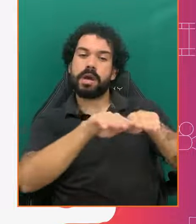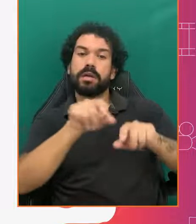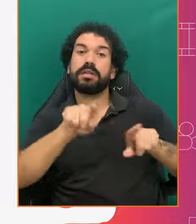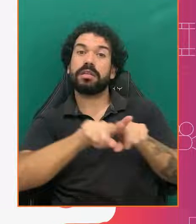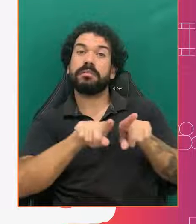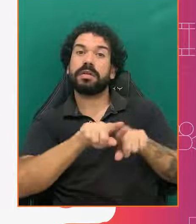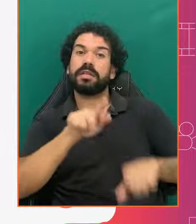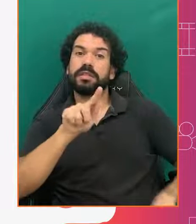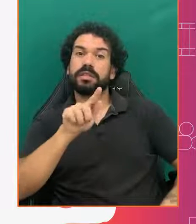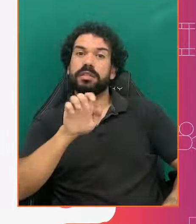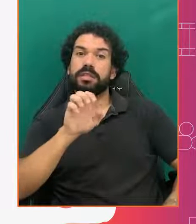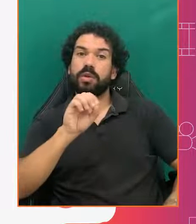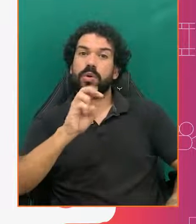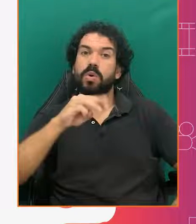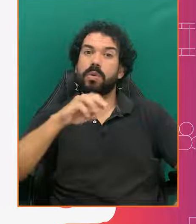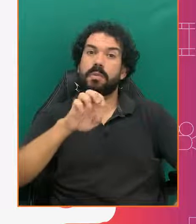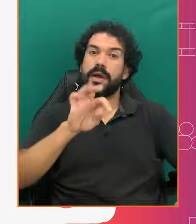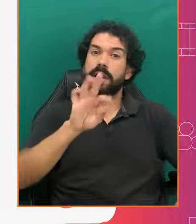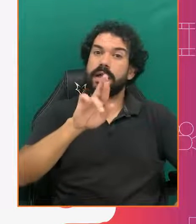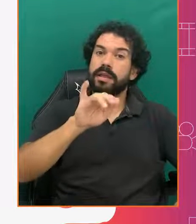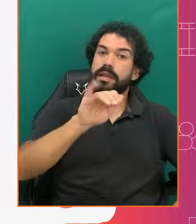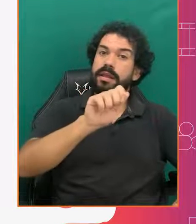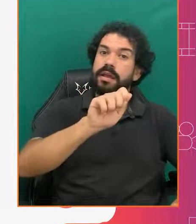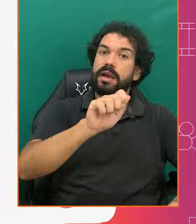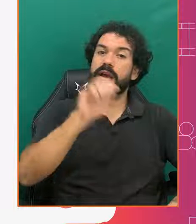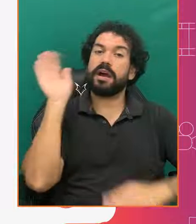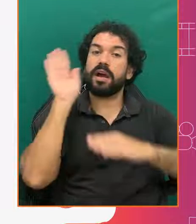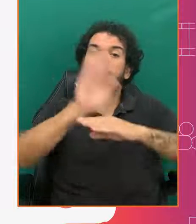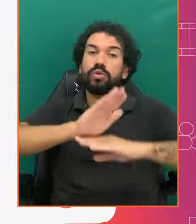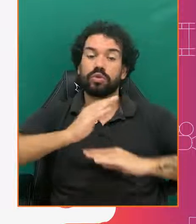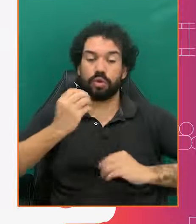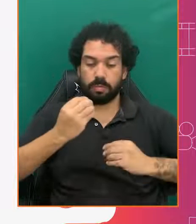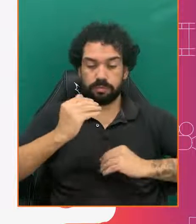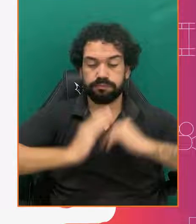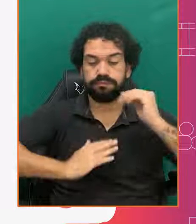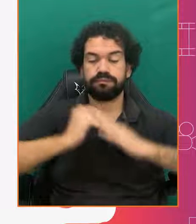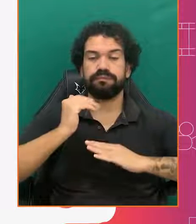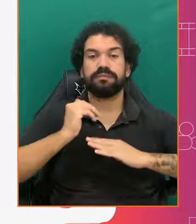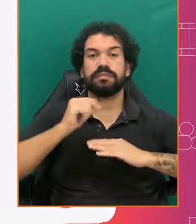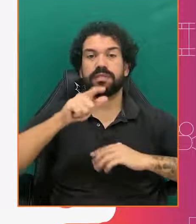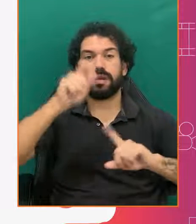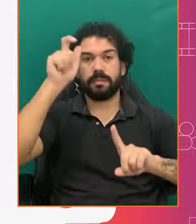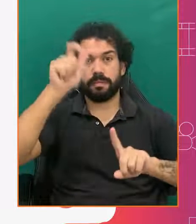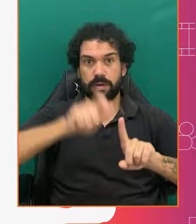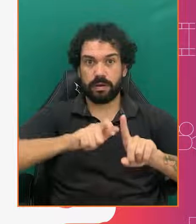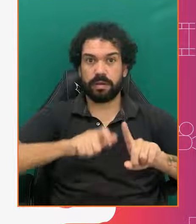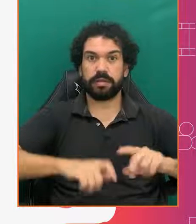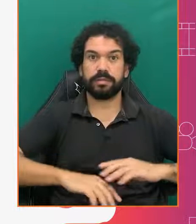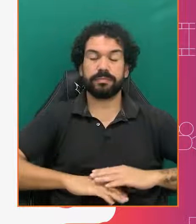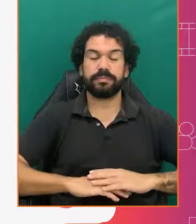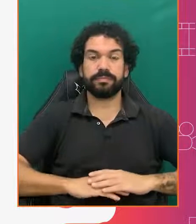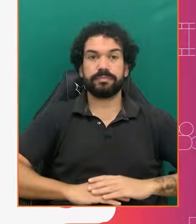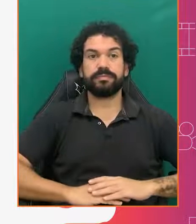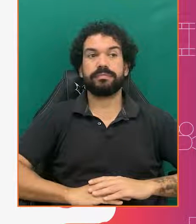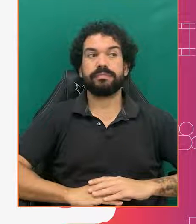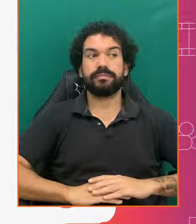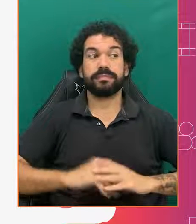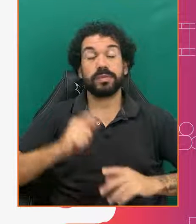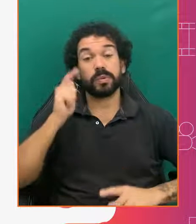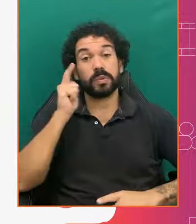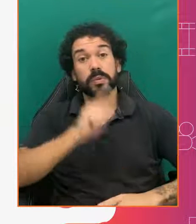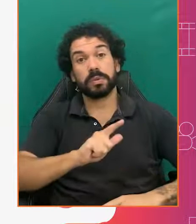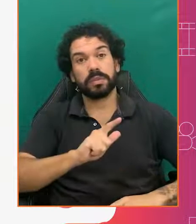padrões geométricos na construção da base dos personagens. Assim